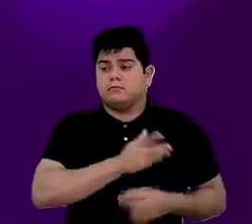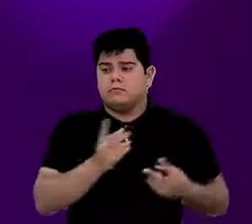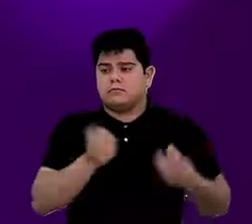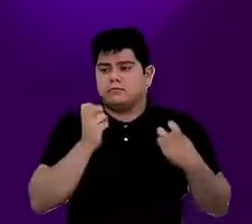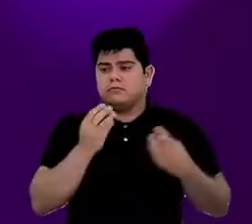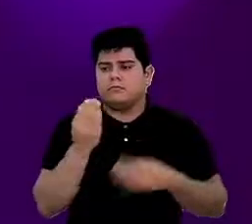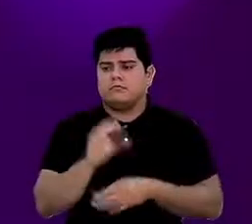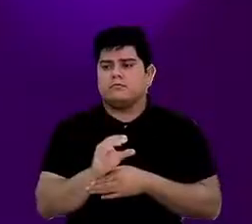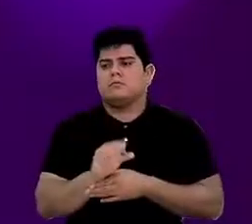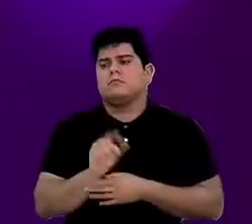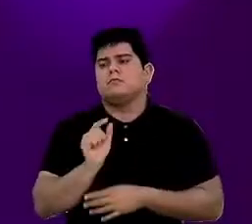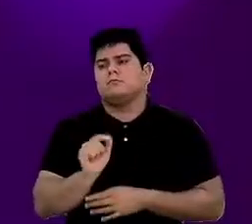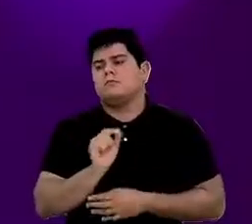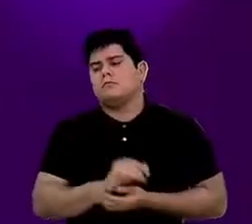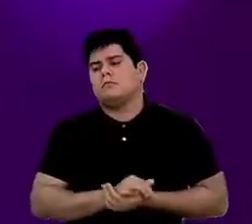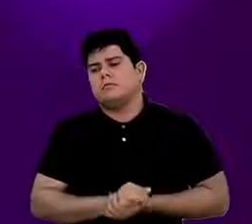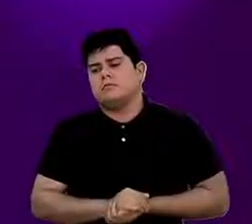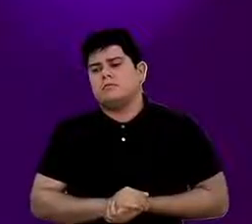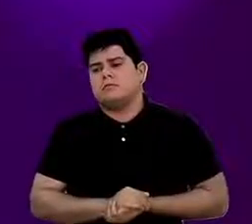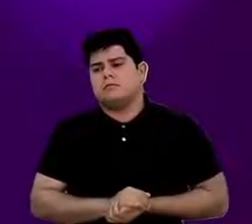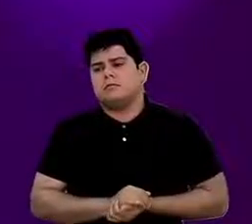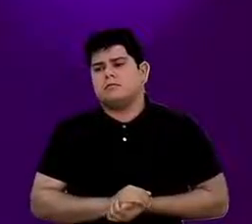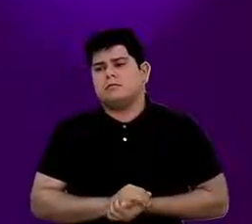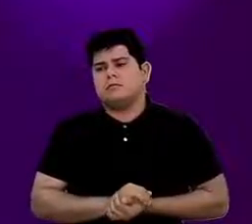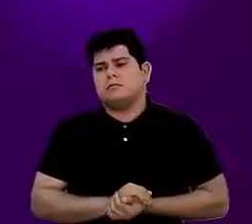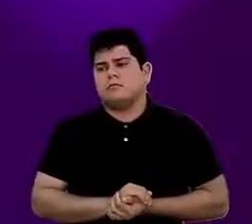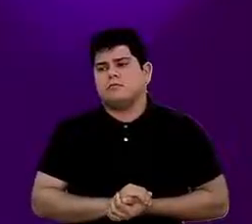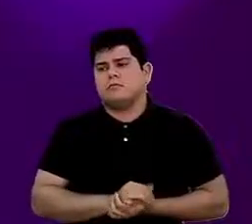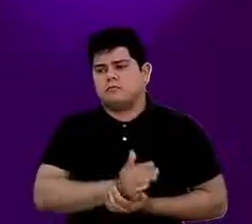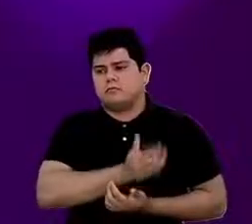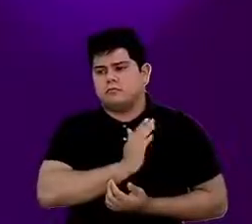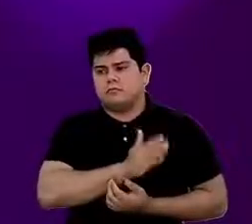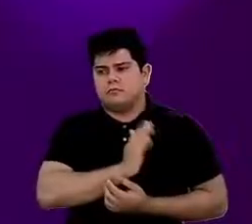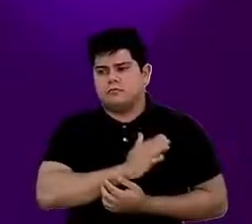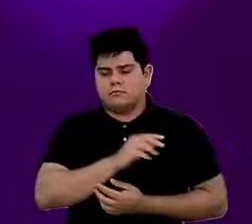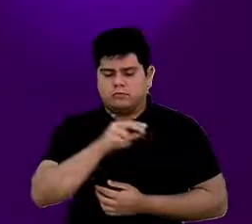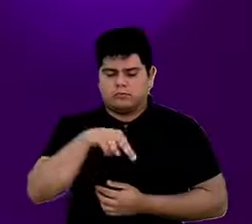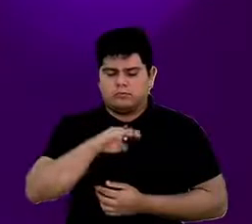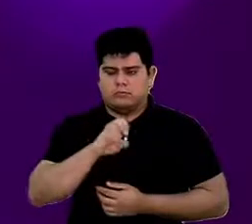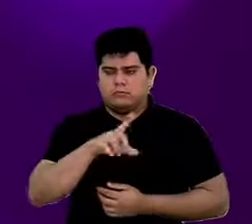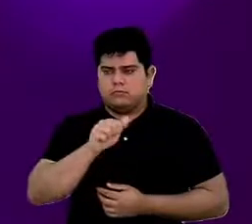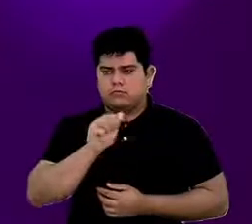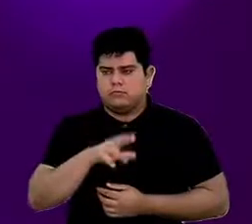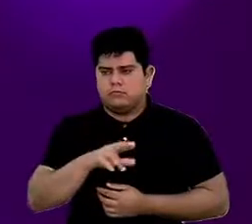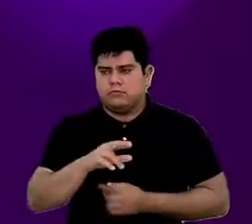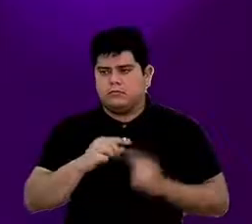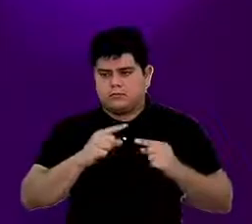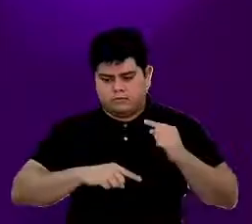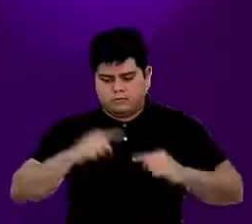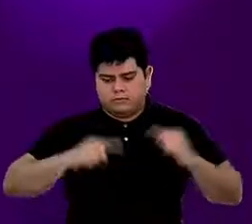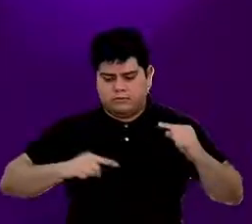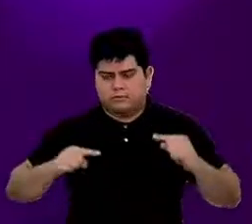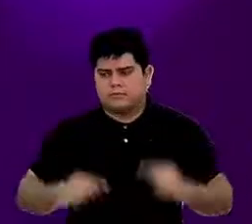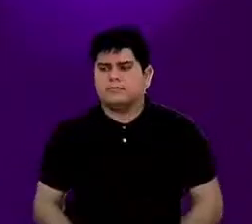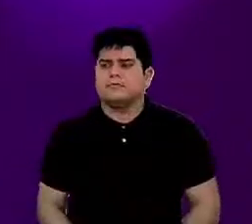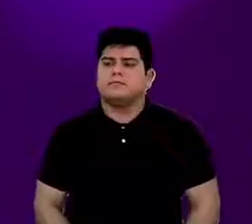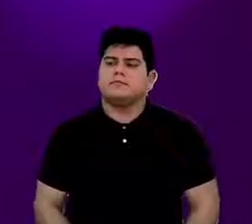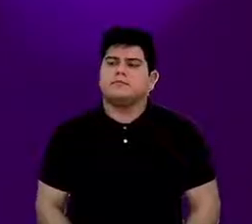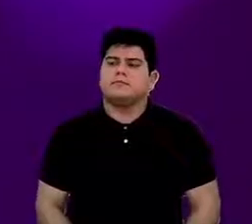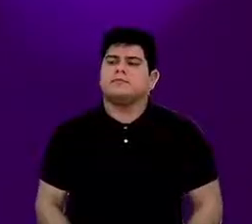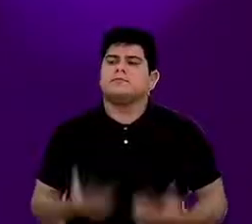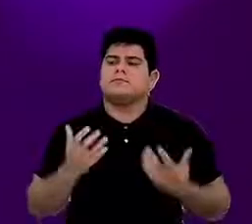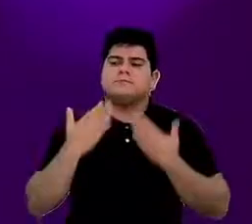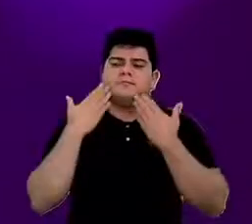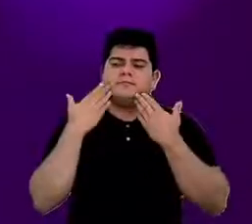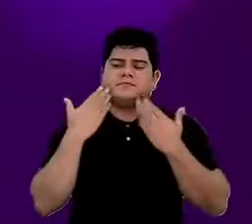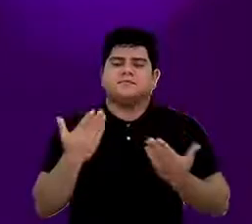publicar isso também na Revista Internacional de Cardiologia Nuclear, a denervação do tacote-sulco. Então, gostaria de